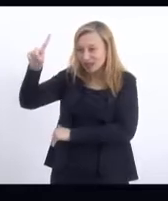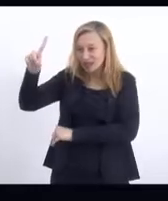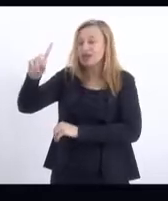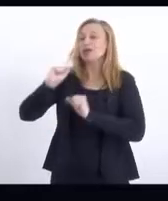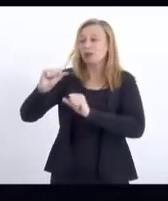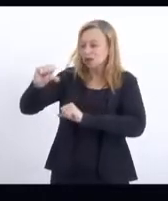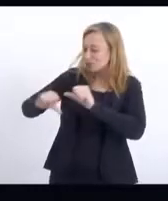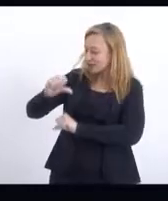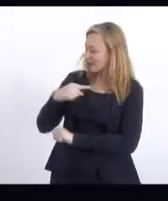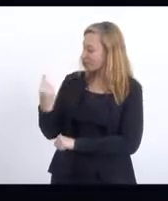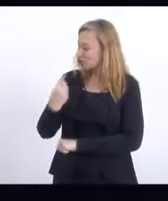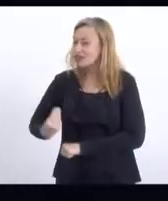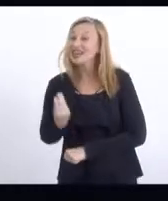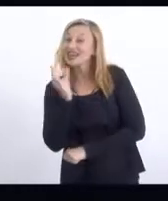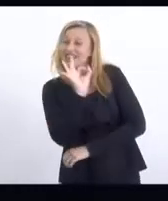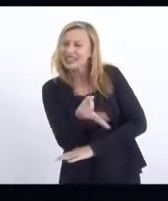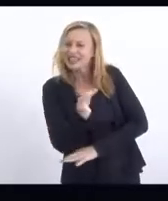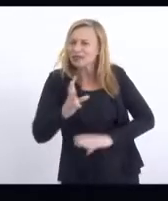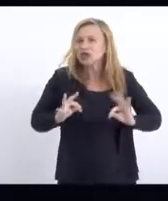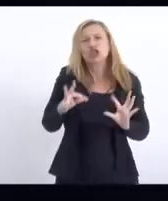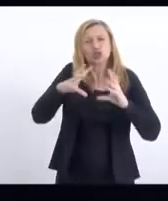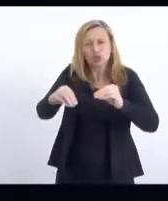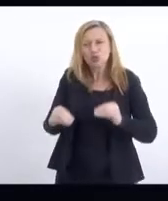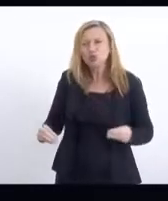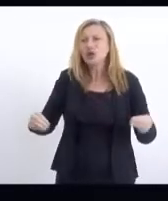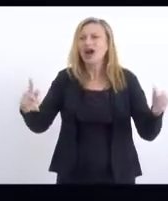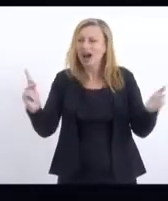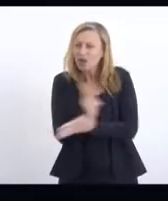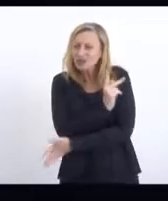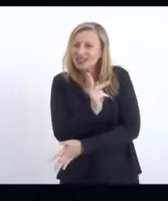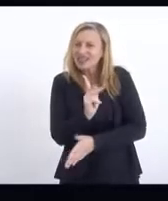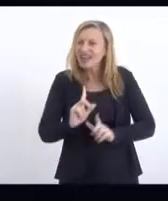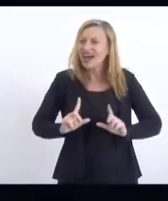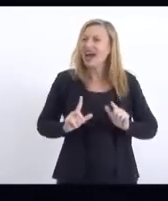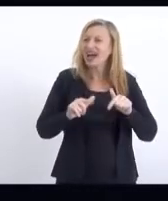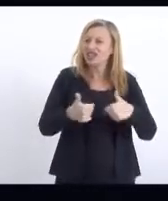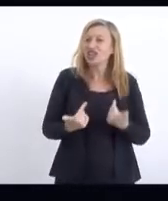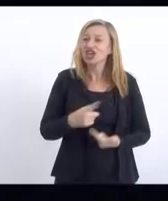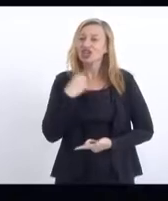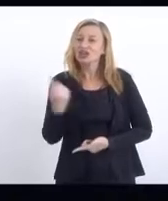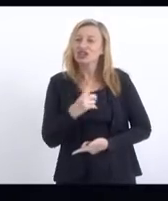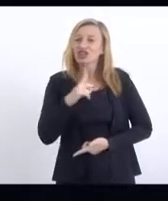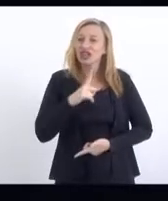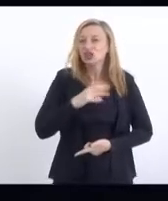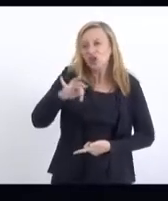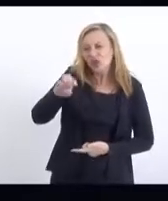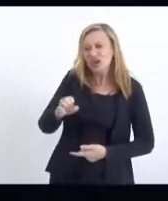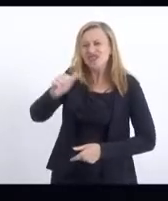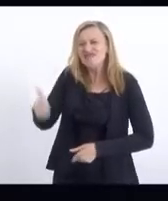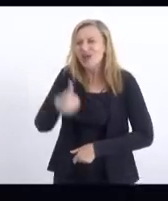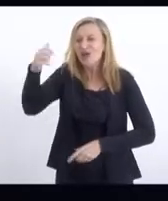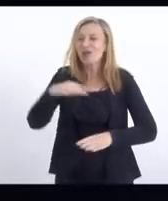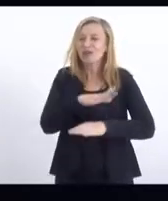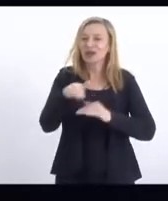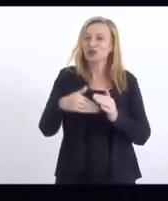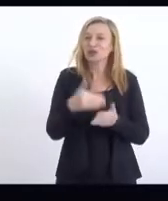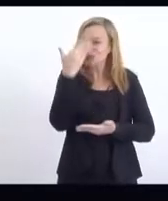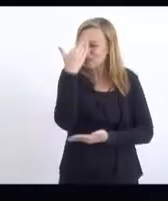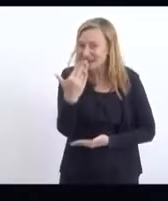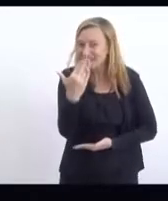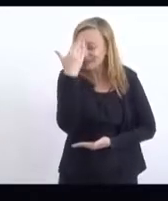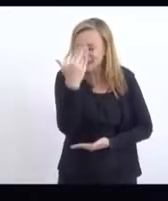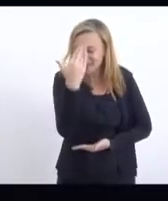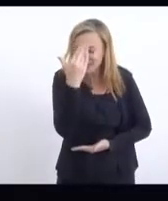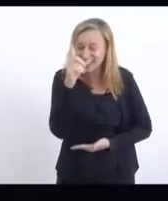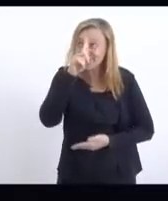nossa vida, com certeza tudo isso aqui sairá do papel e nós teremos um noroeste muito melhor para todos. Nosso muito obrigado,